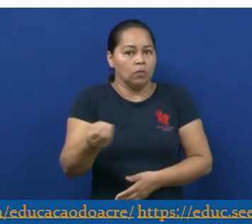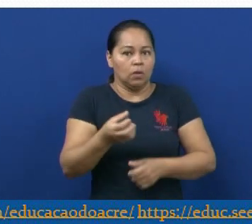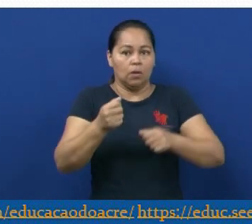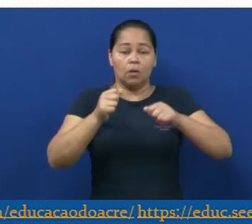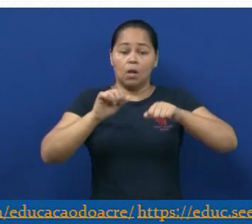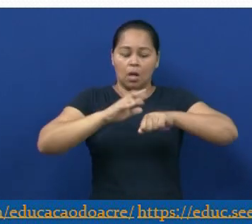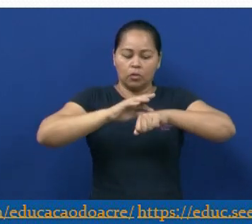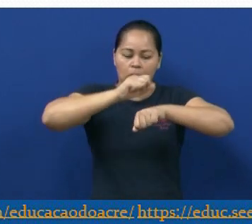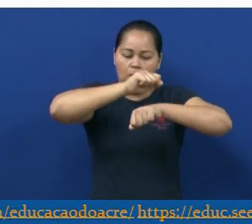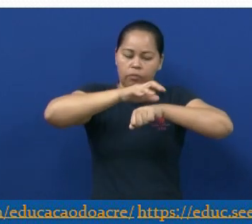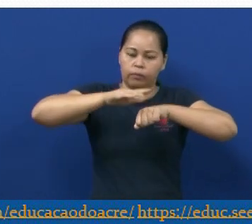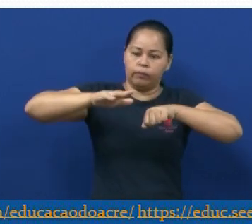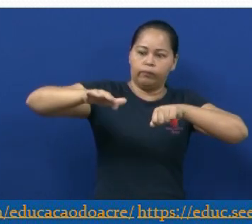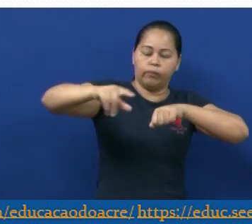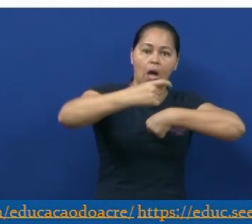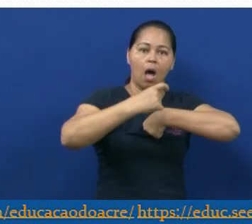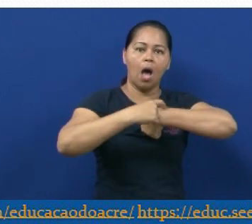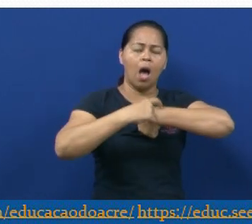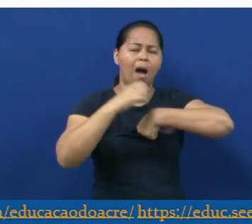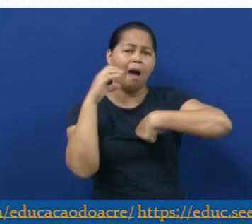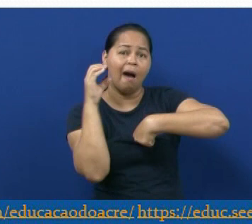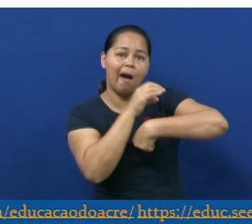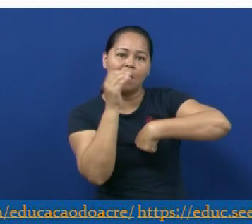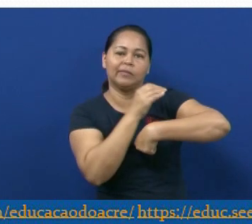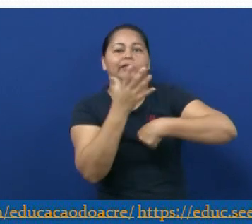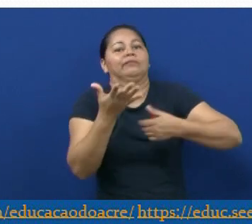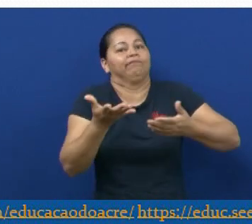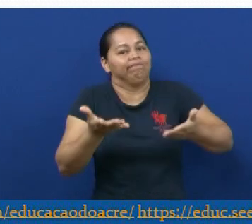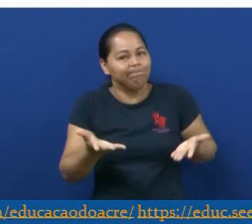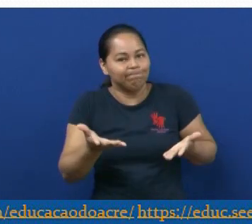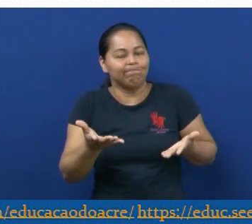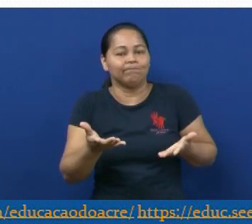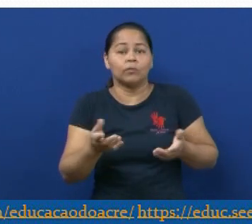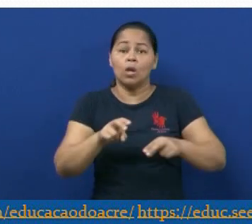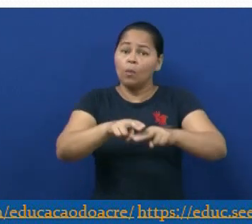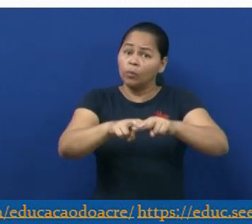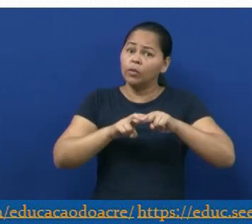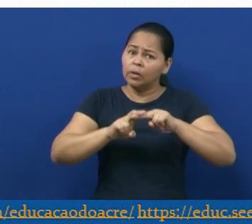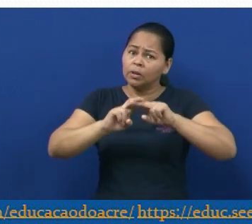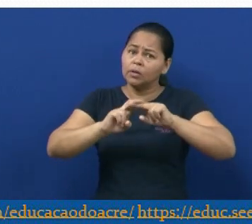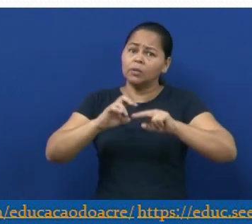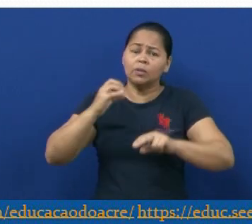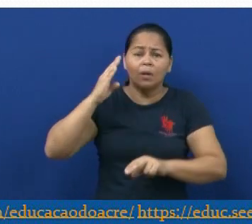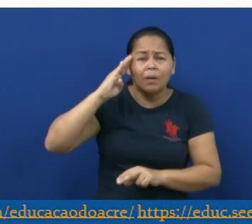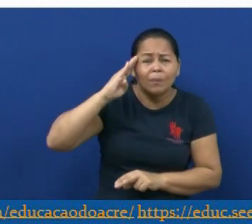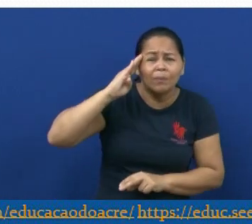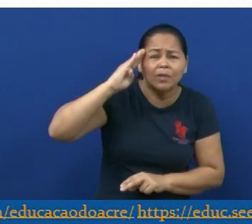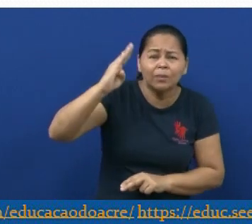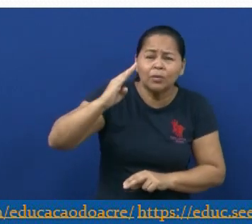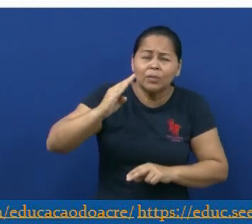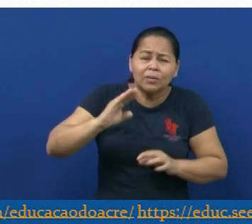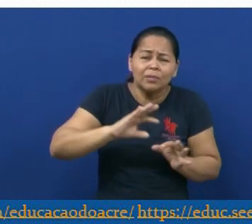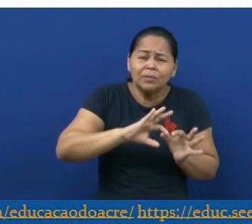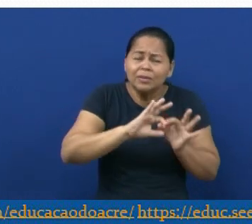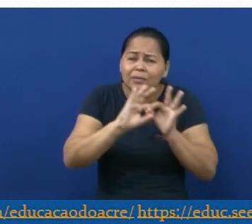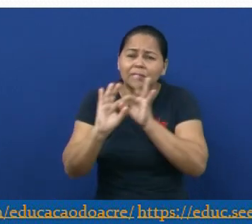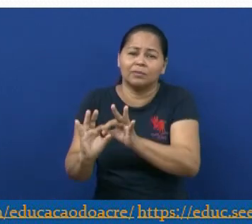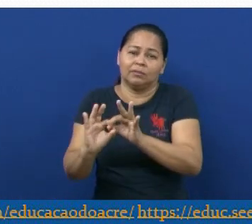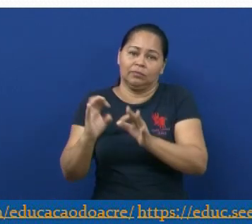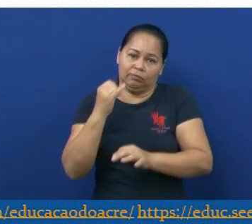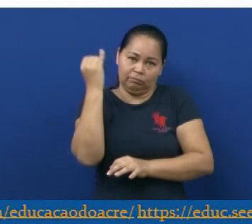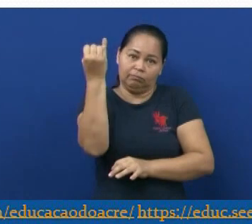de um lugar para o outro em questão de horas. Daí, reforçamos a importância do isolamento social.